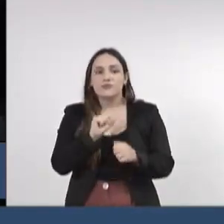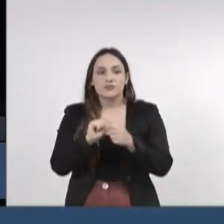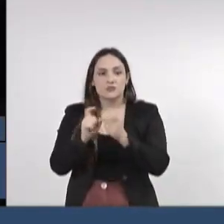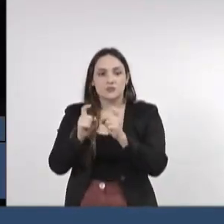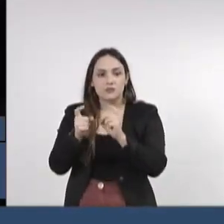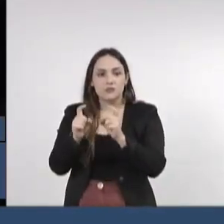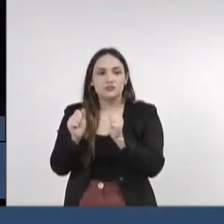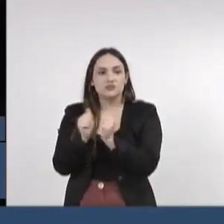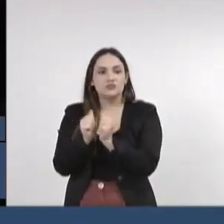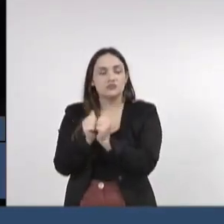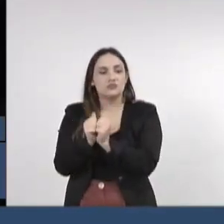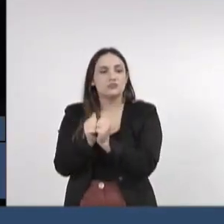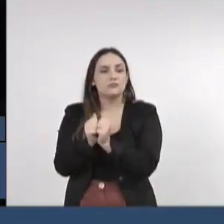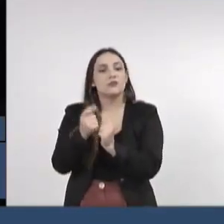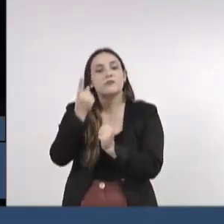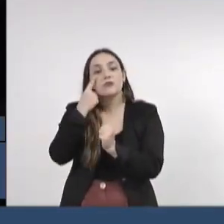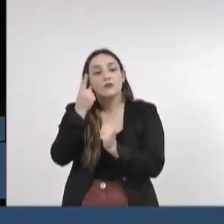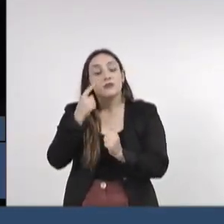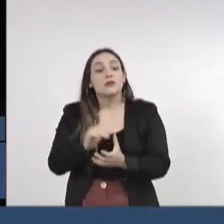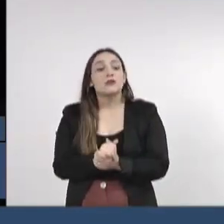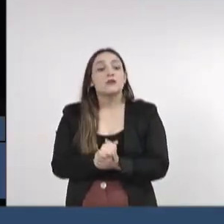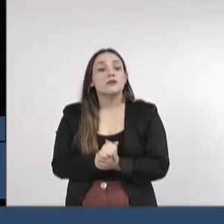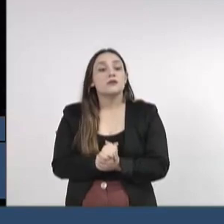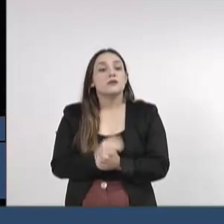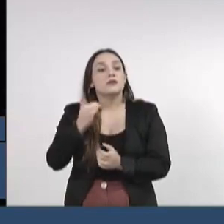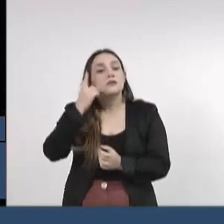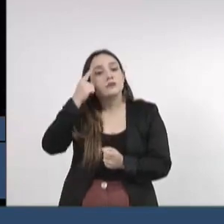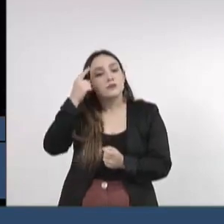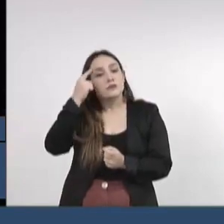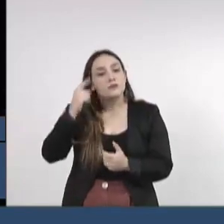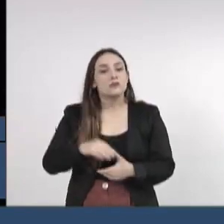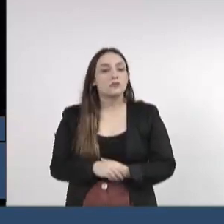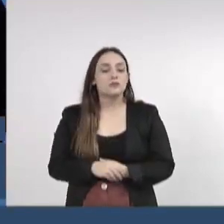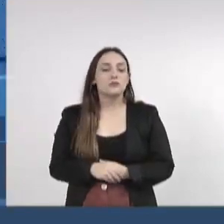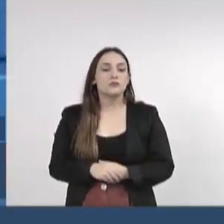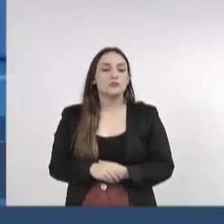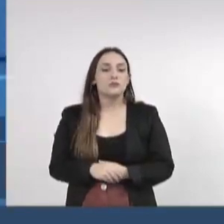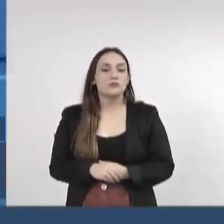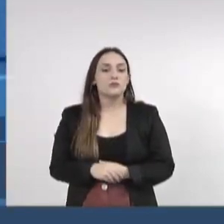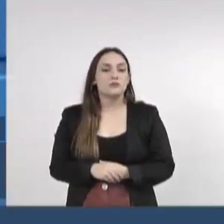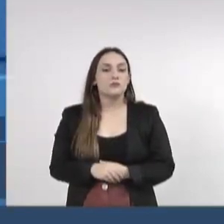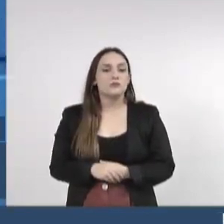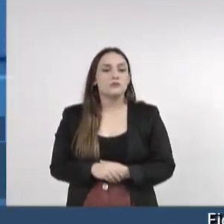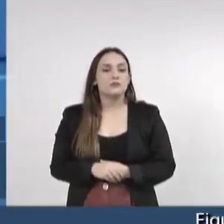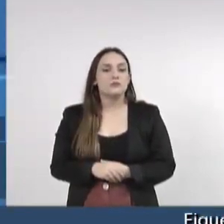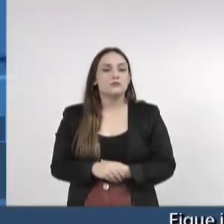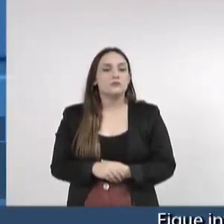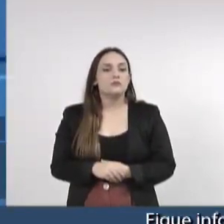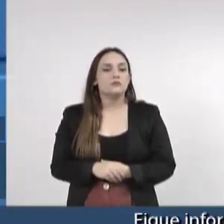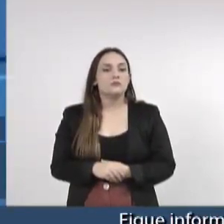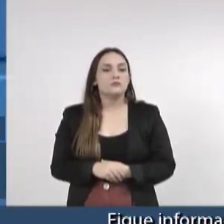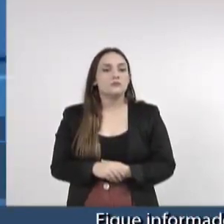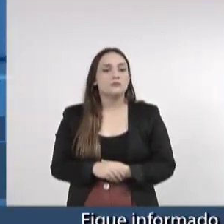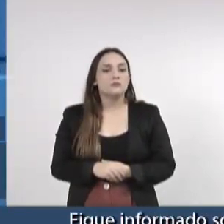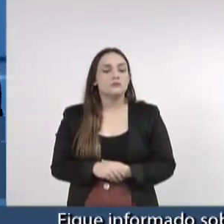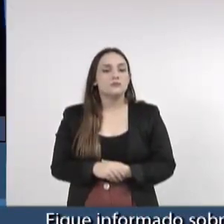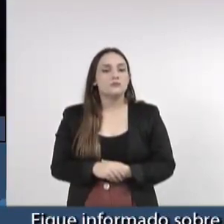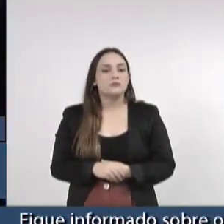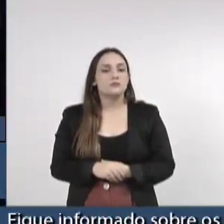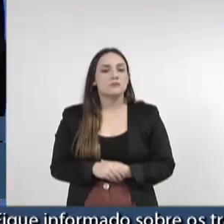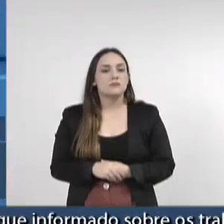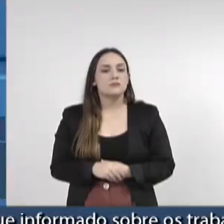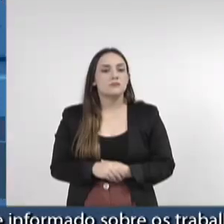Legislativa. Segundo, para dizer a Vossa Excelência e para quem nos assiste ou escuta, de que daqui a pouco